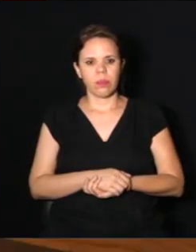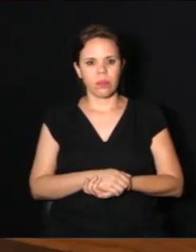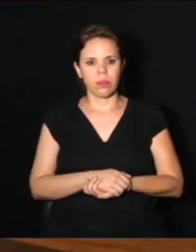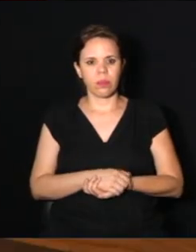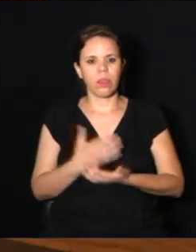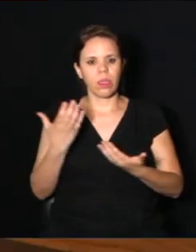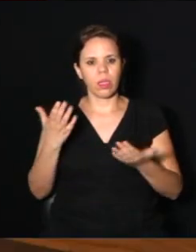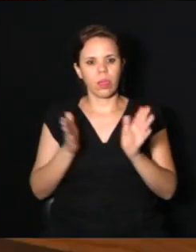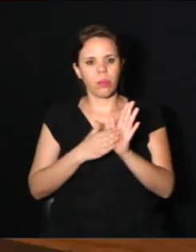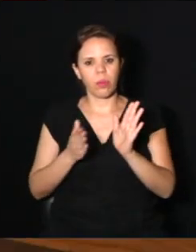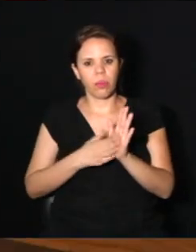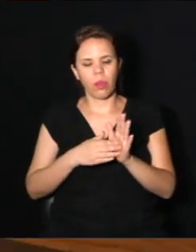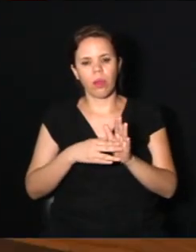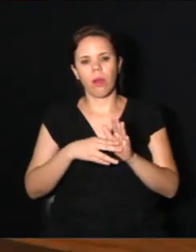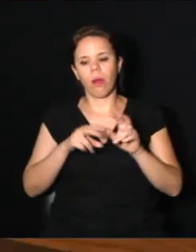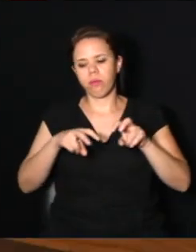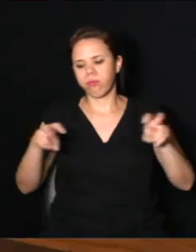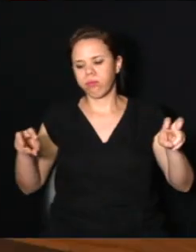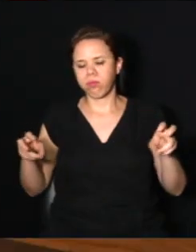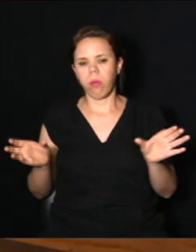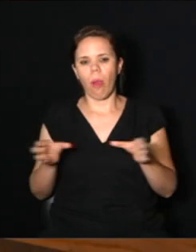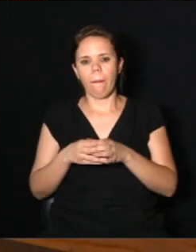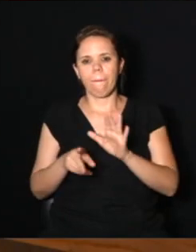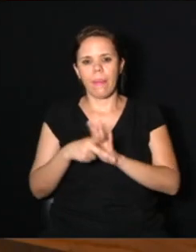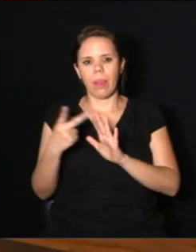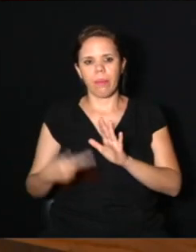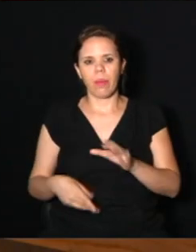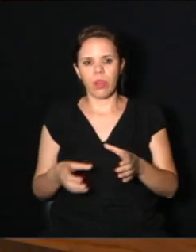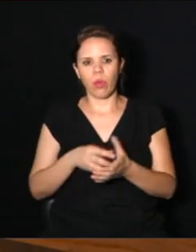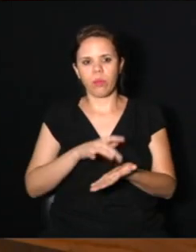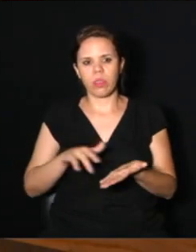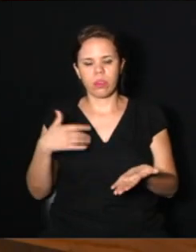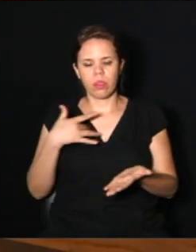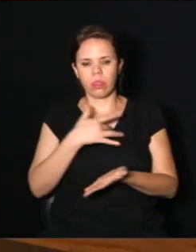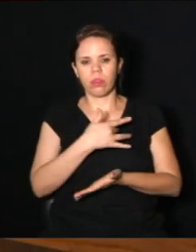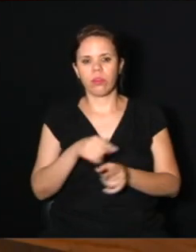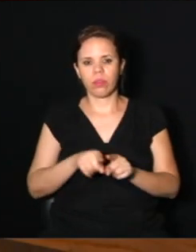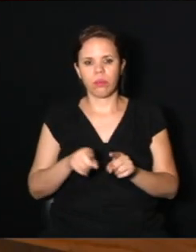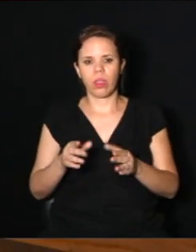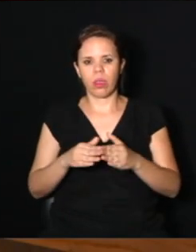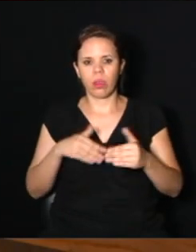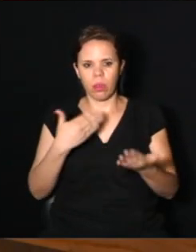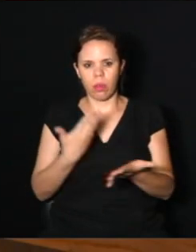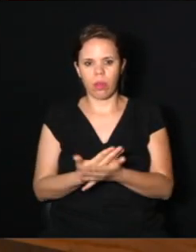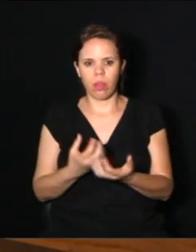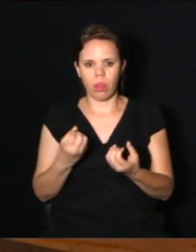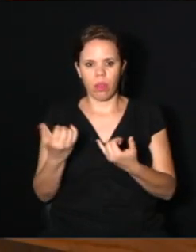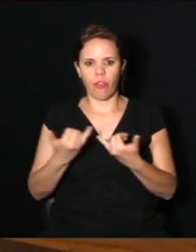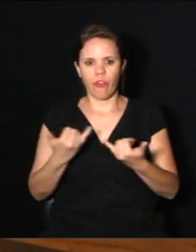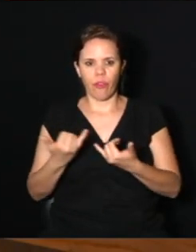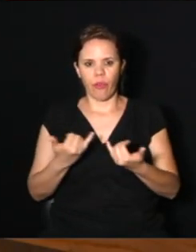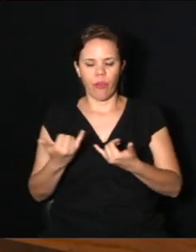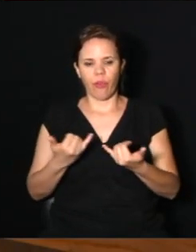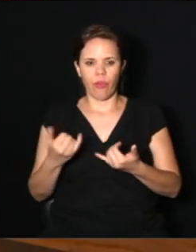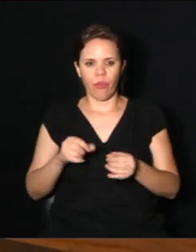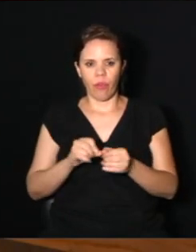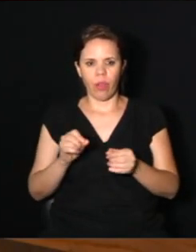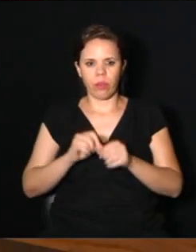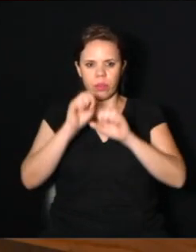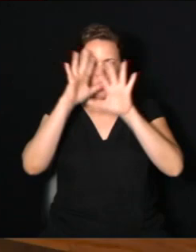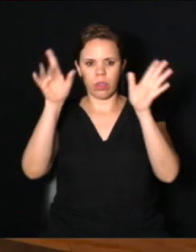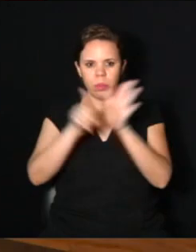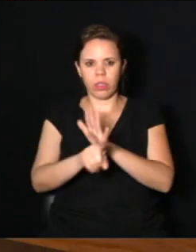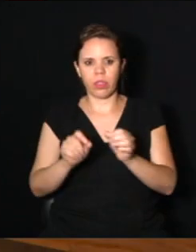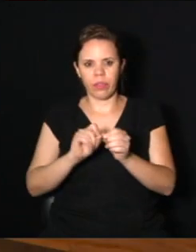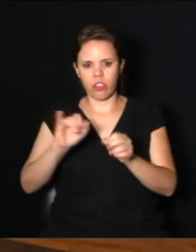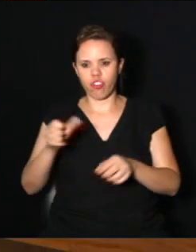propor aqui aos membros da comissão, e pode ser feito pela comissão conjuntamente, um requerimento de informação para esclarecer essas perguntas que o